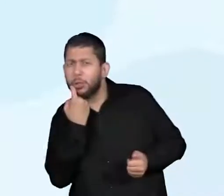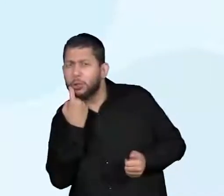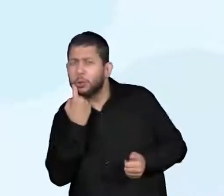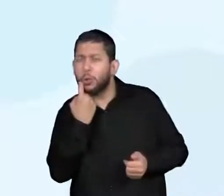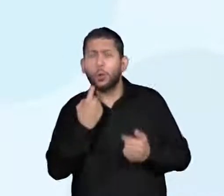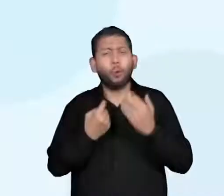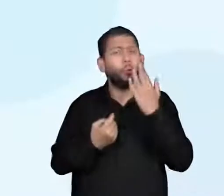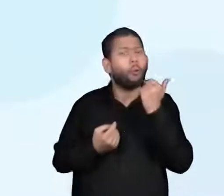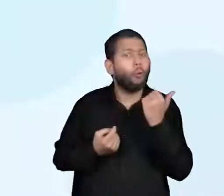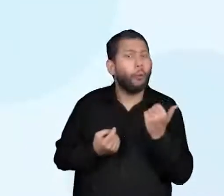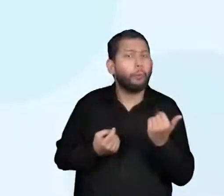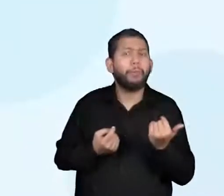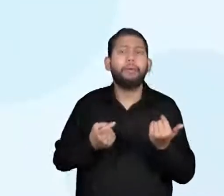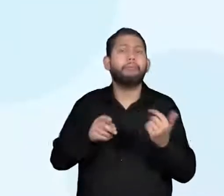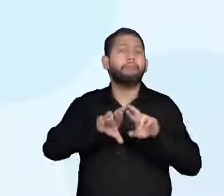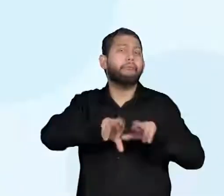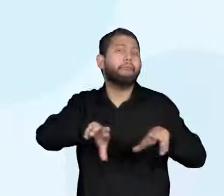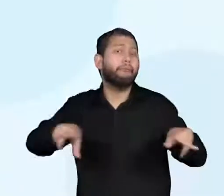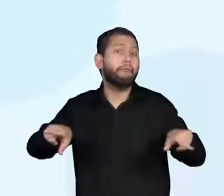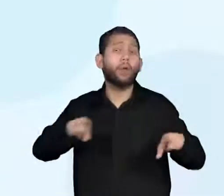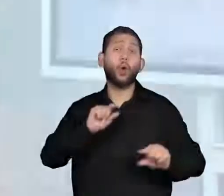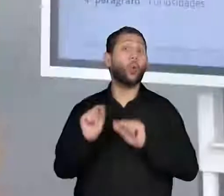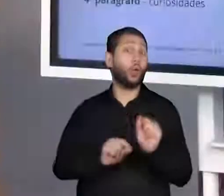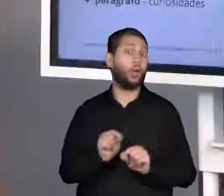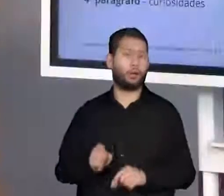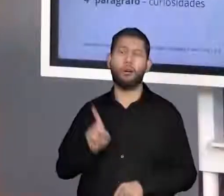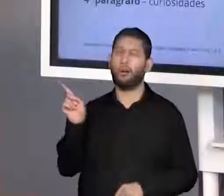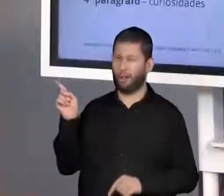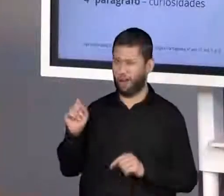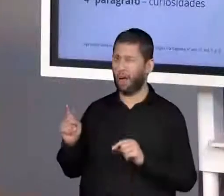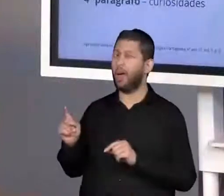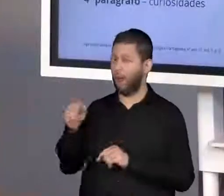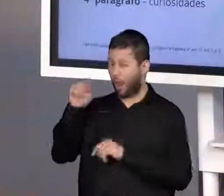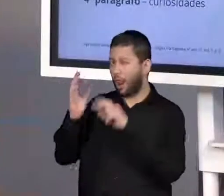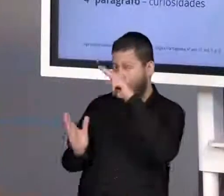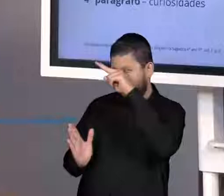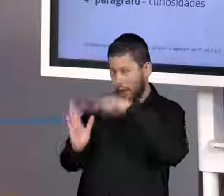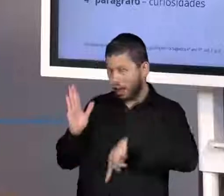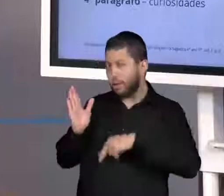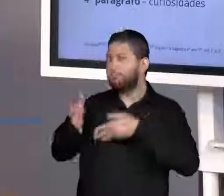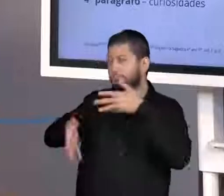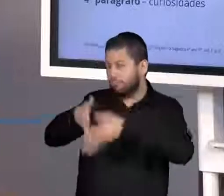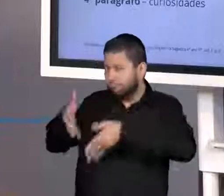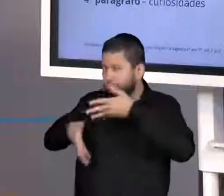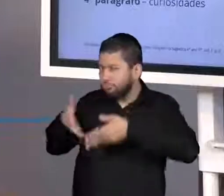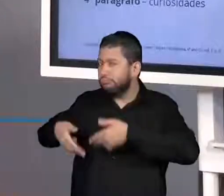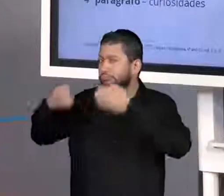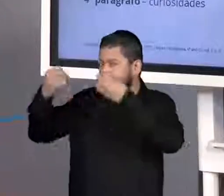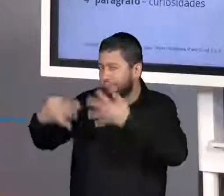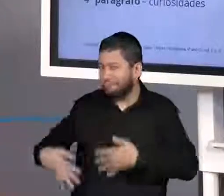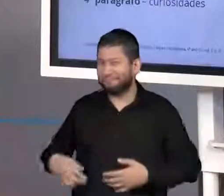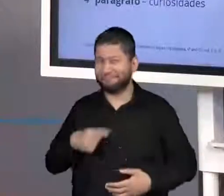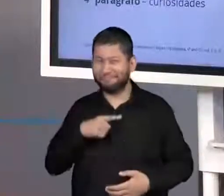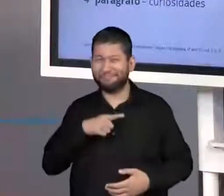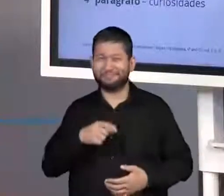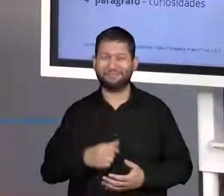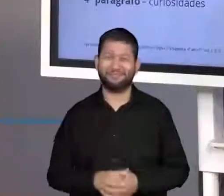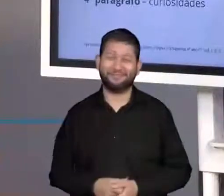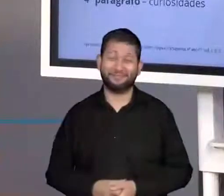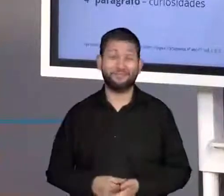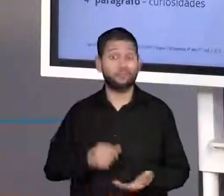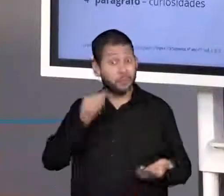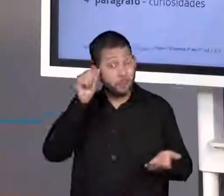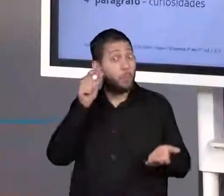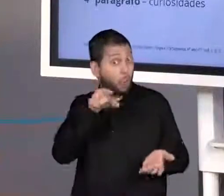Do que o animal se alimenta? Tinha no texto também. Então, não lembro, professor. Volta no texto, tá